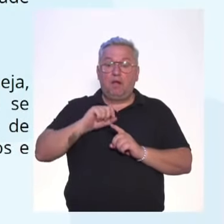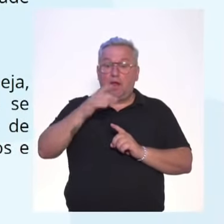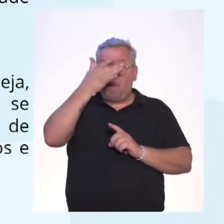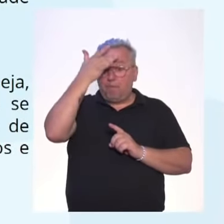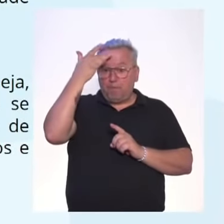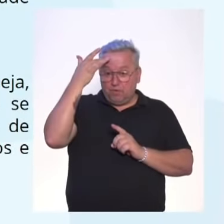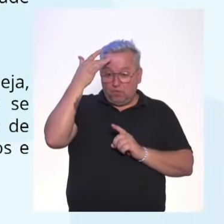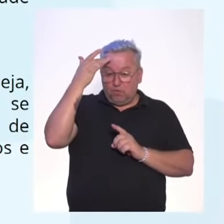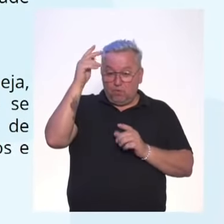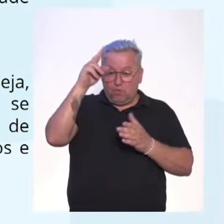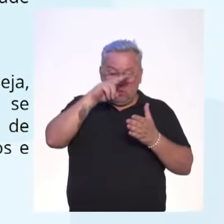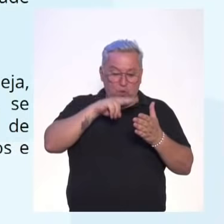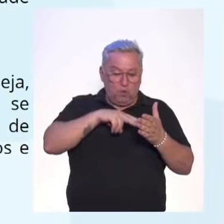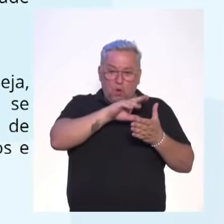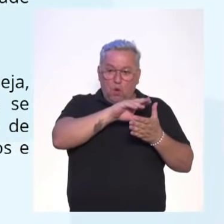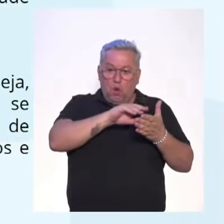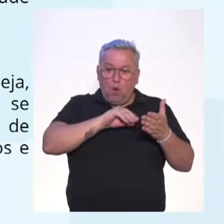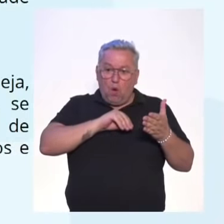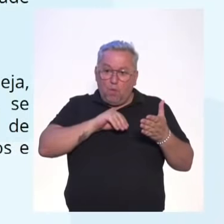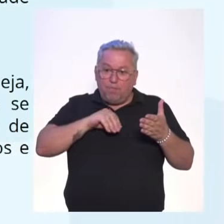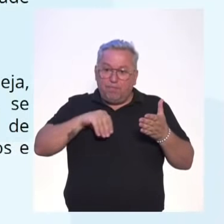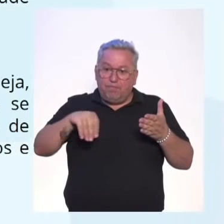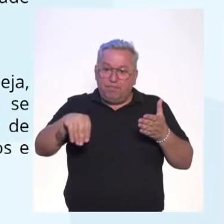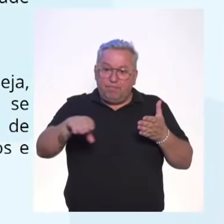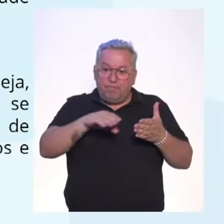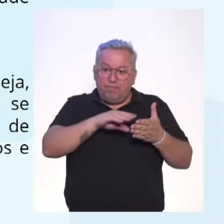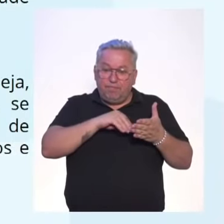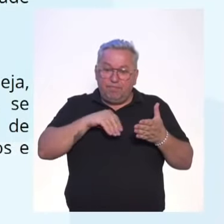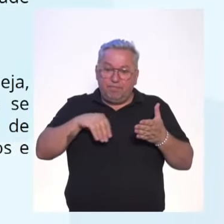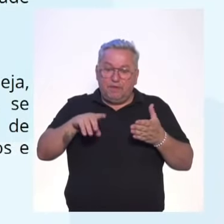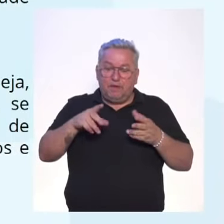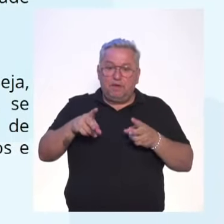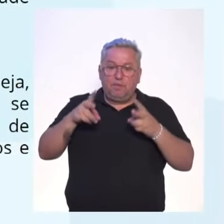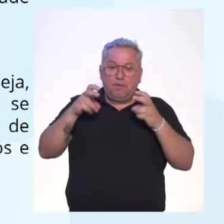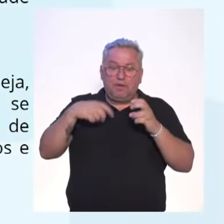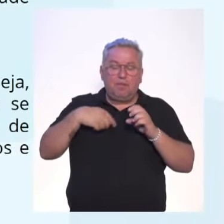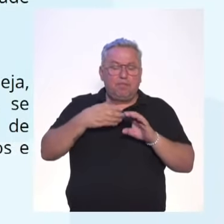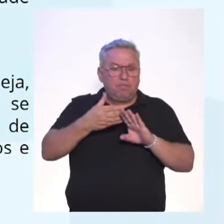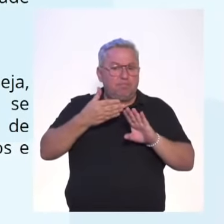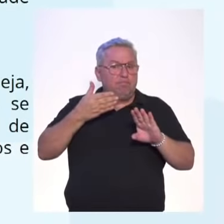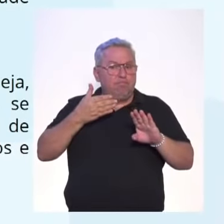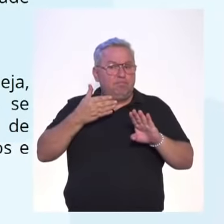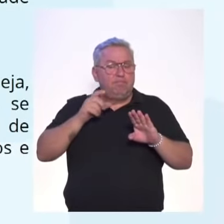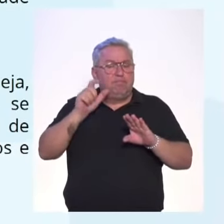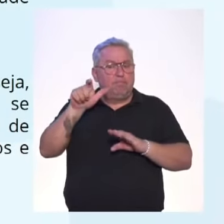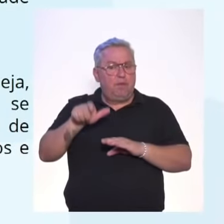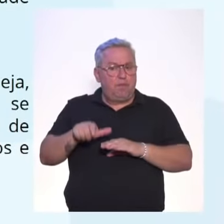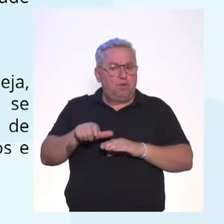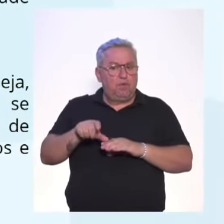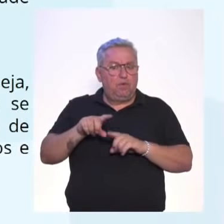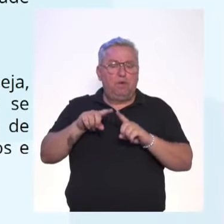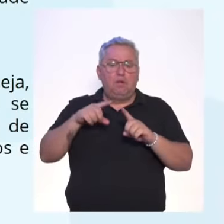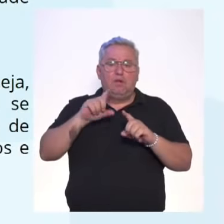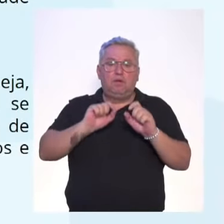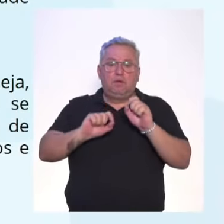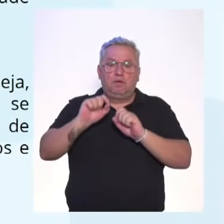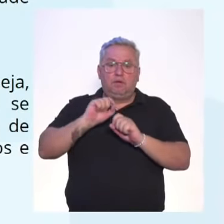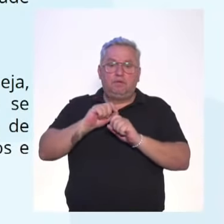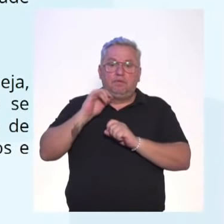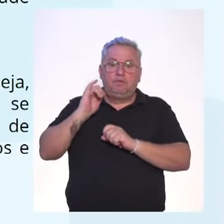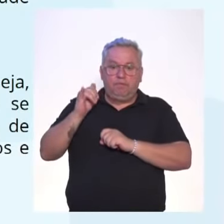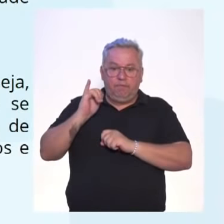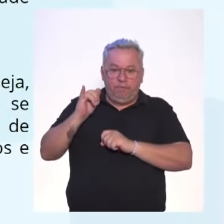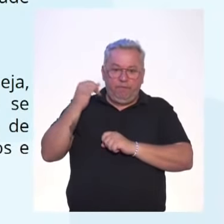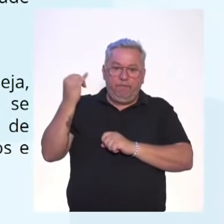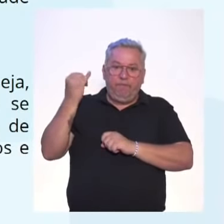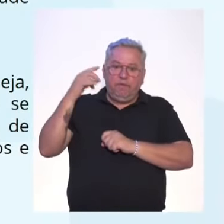narrador ou seja ele reproduz a fala das personagens de modo que se perceba um distanciamento maior delas nesse modo discurso